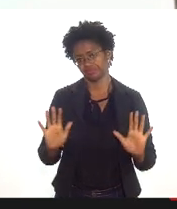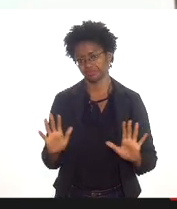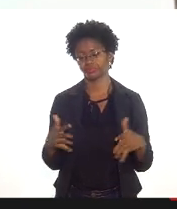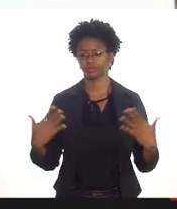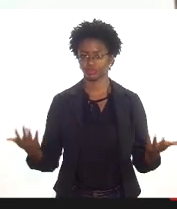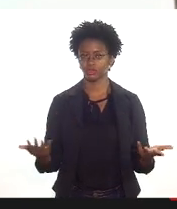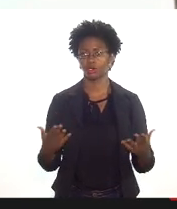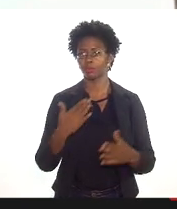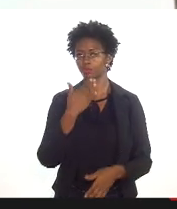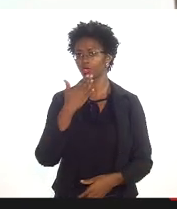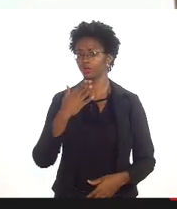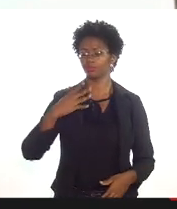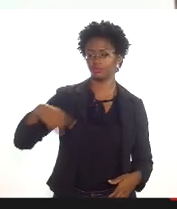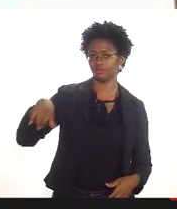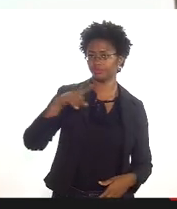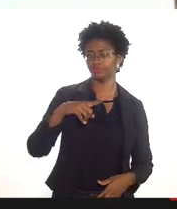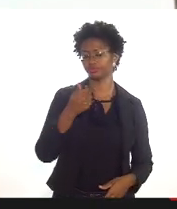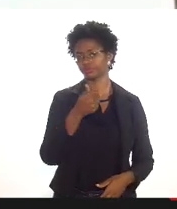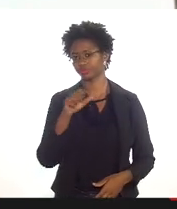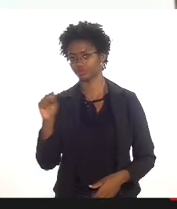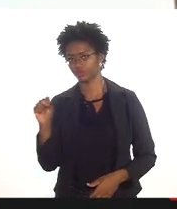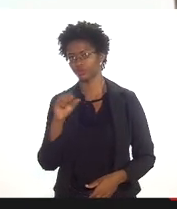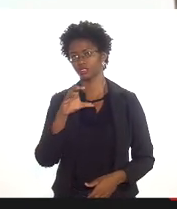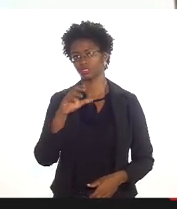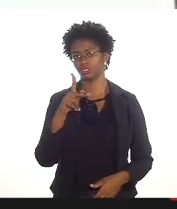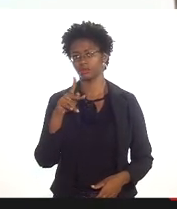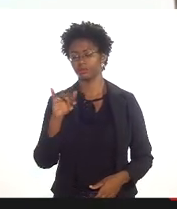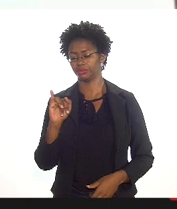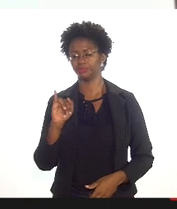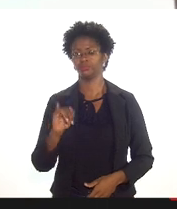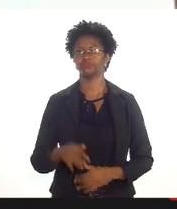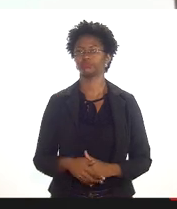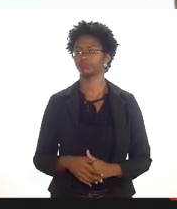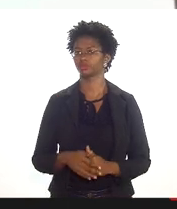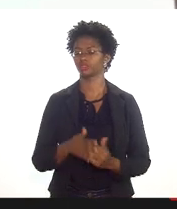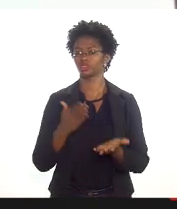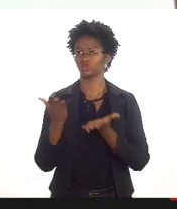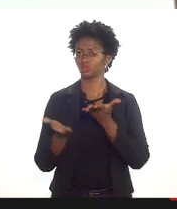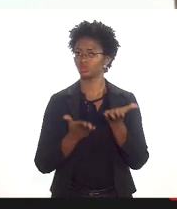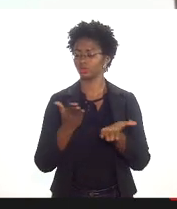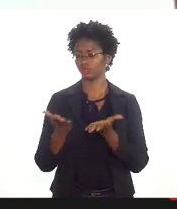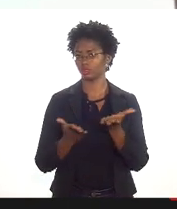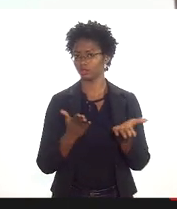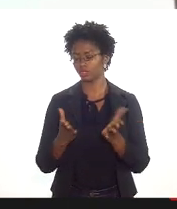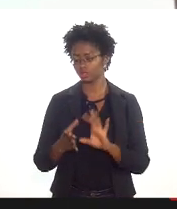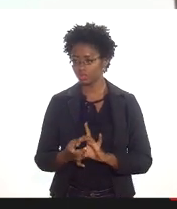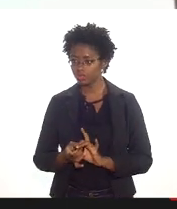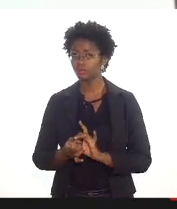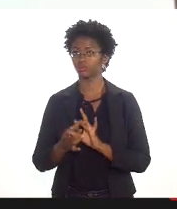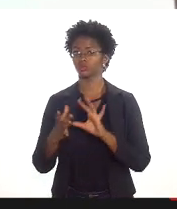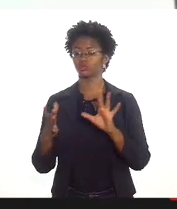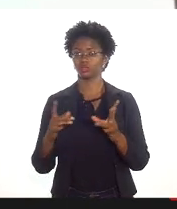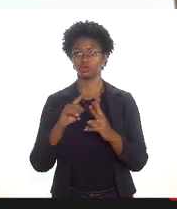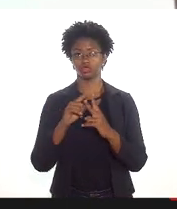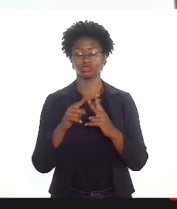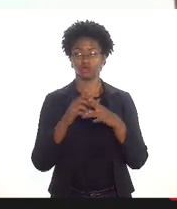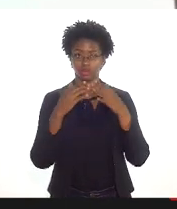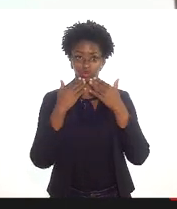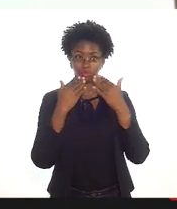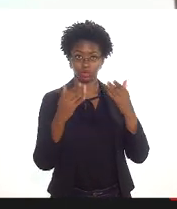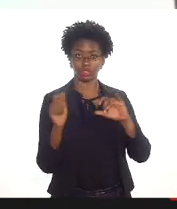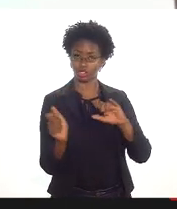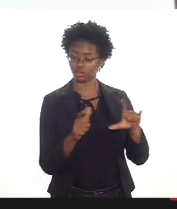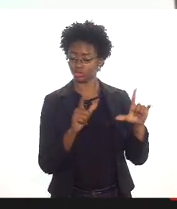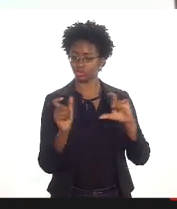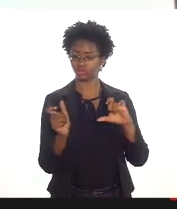queria pedir aqui a nossa assessoria da CPI que cuide de disponibilizar as duas